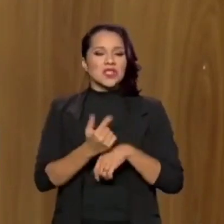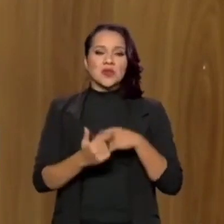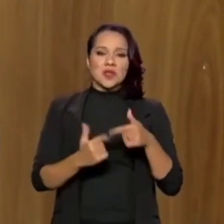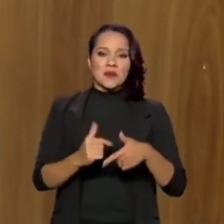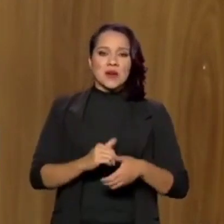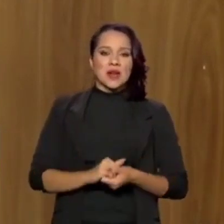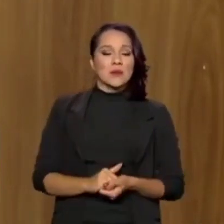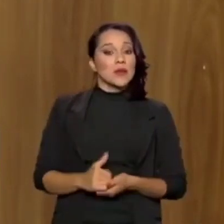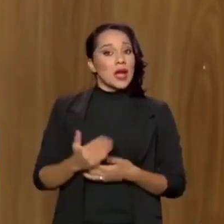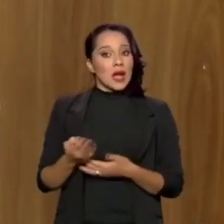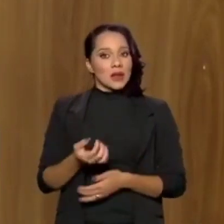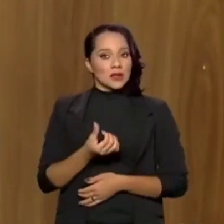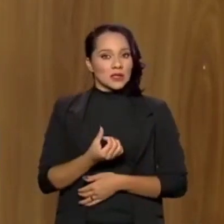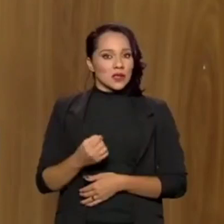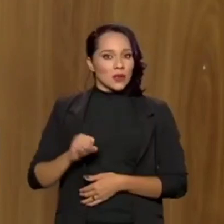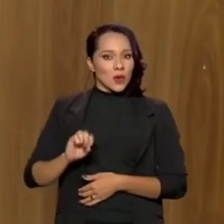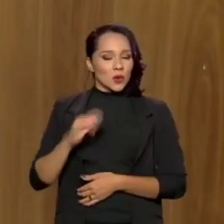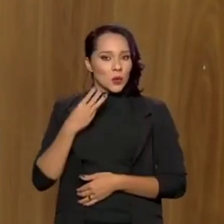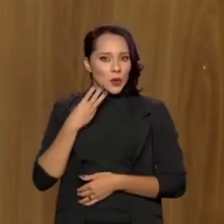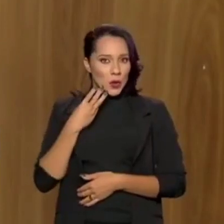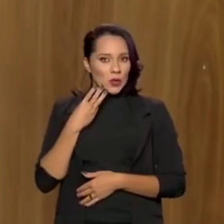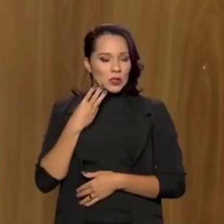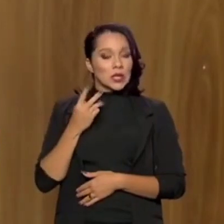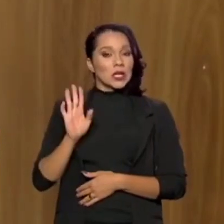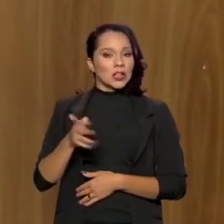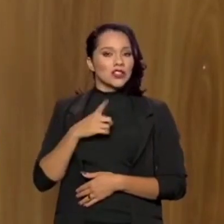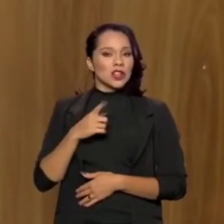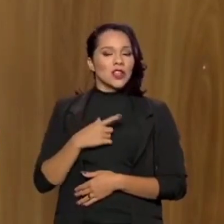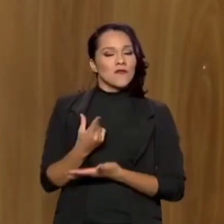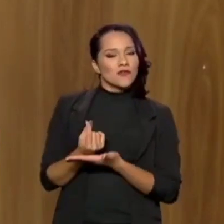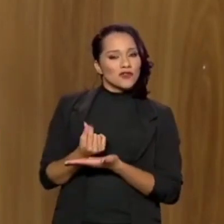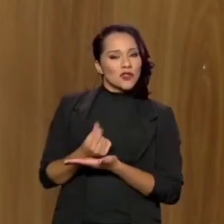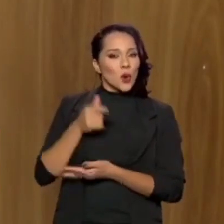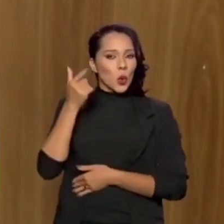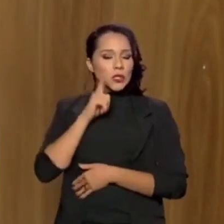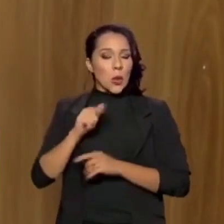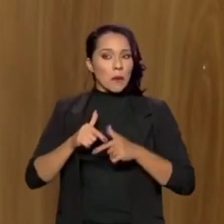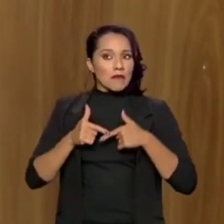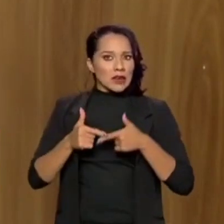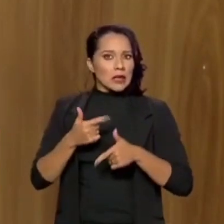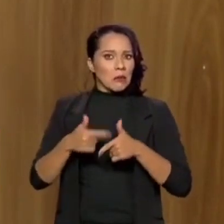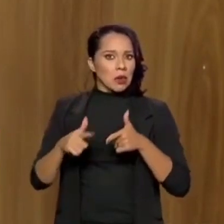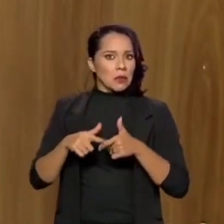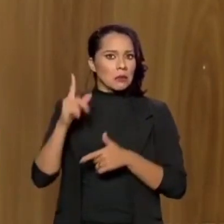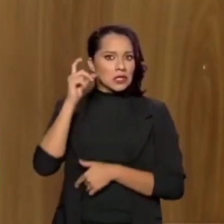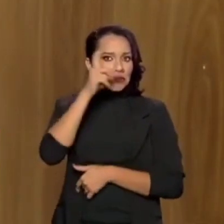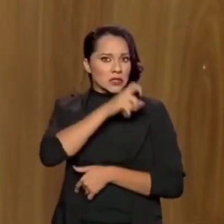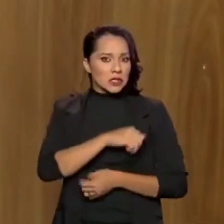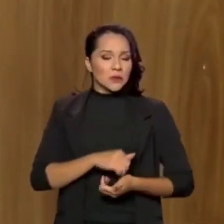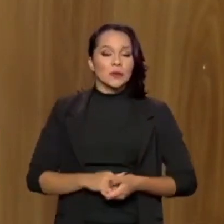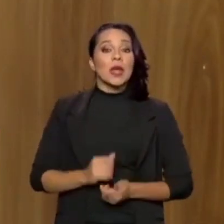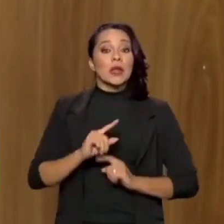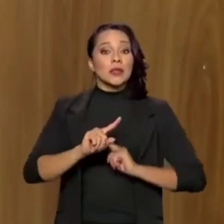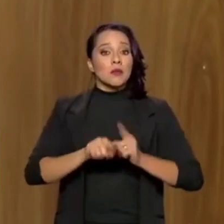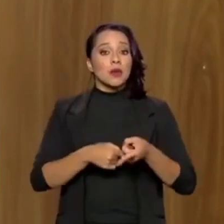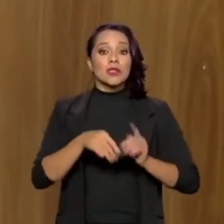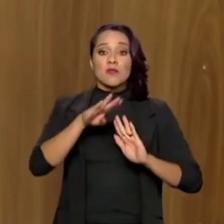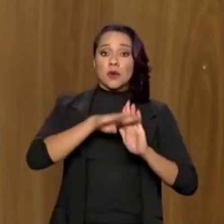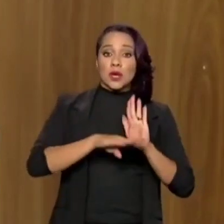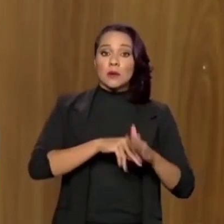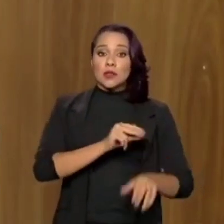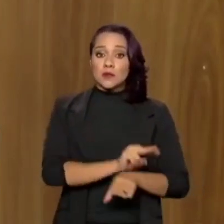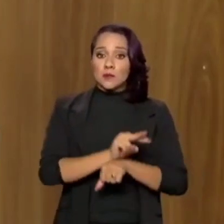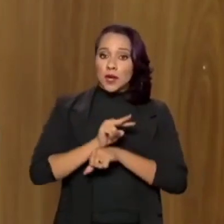empregos, além dos 68 milhões que tiveram os recursos para enfrentar a crise. Depois disso, nós fizemos programas de